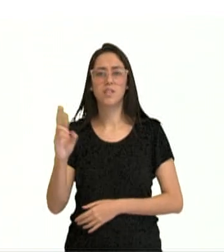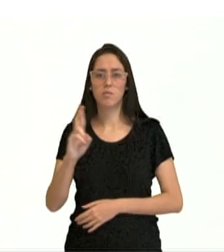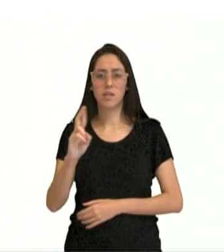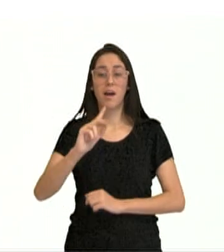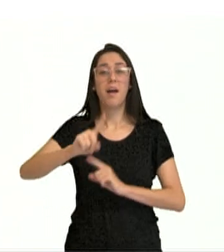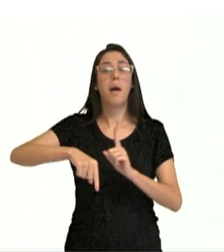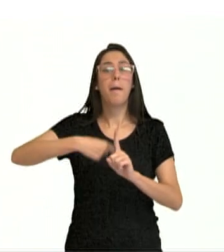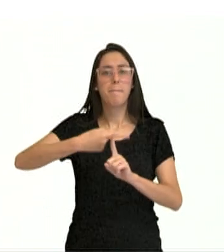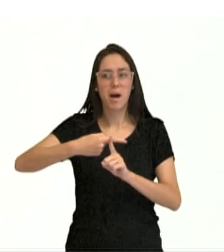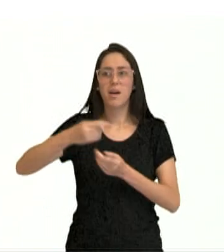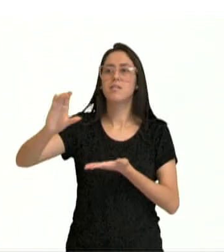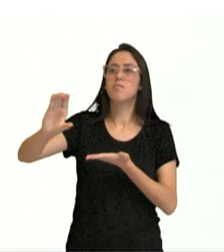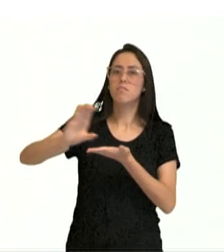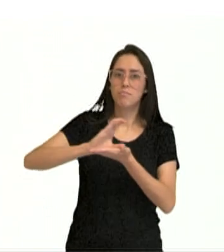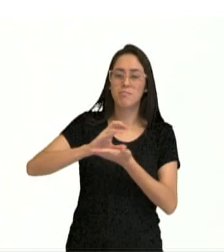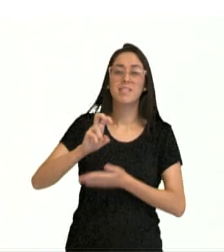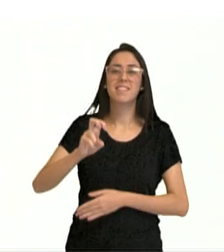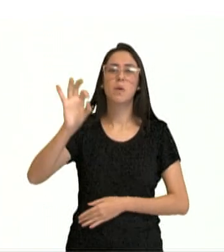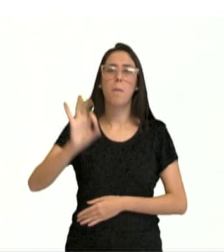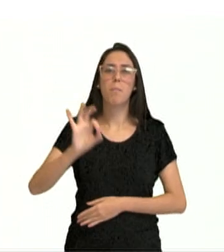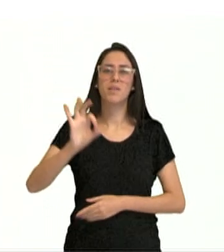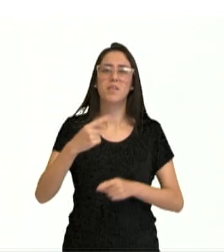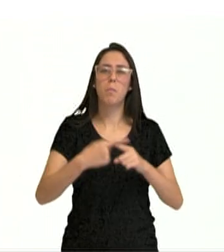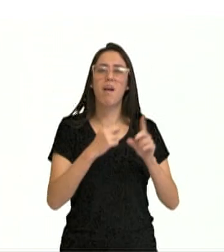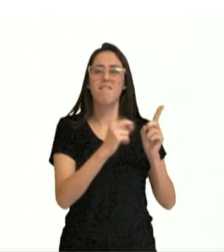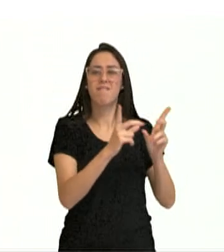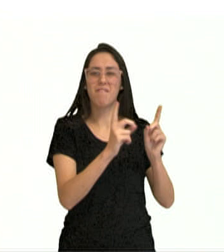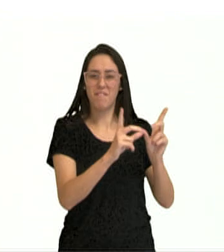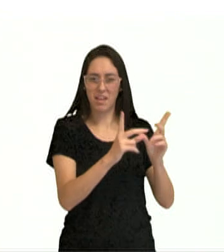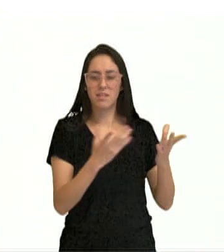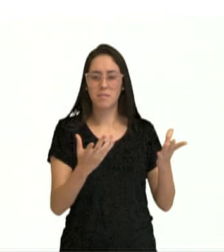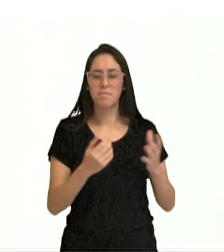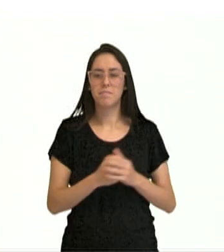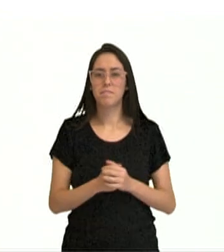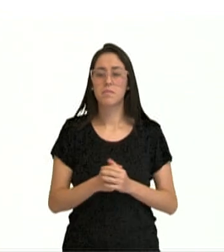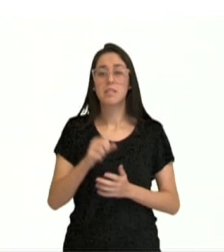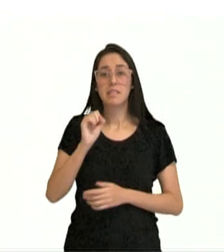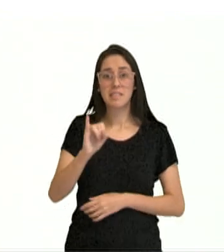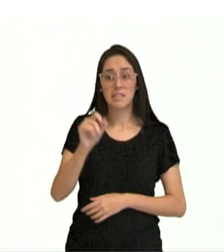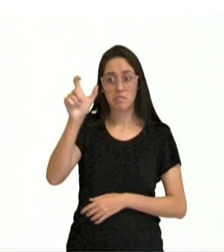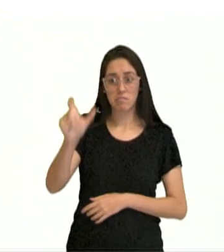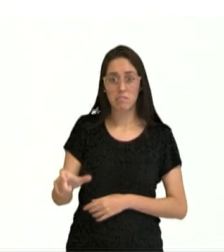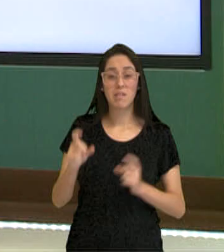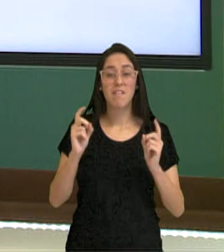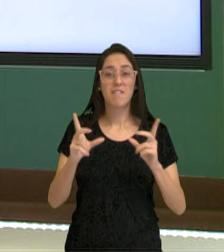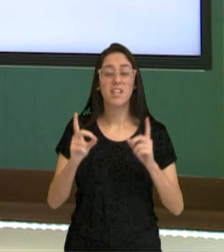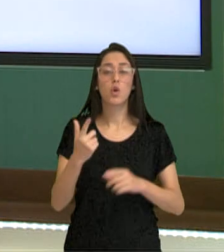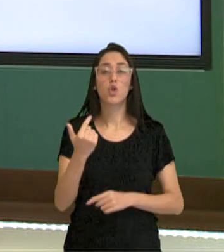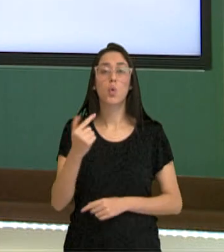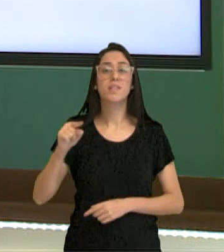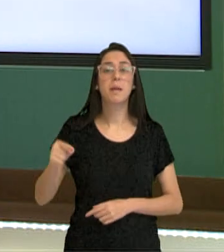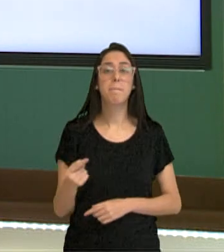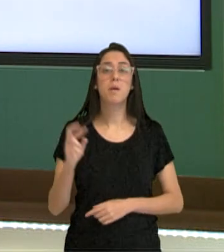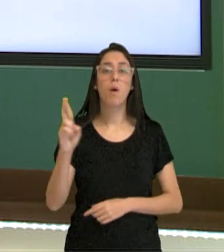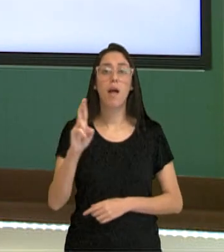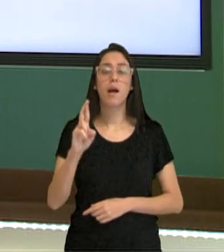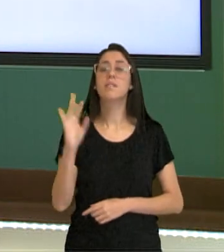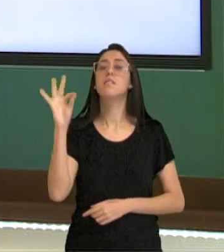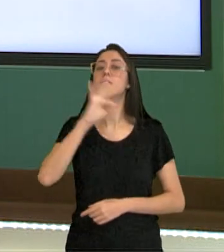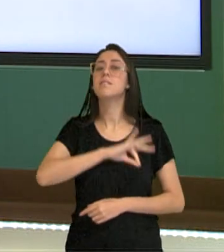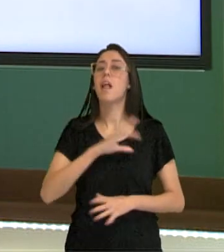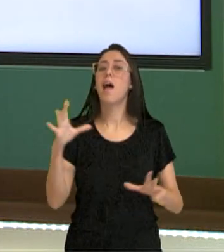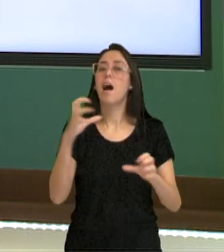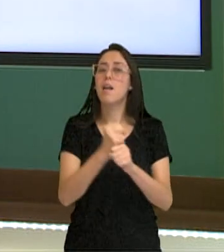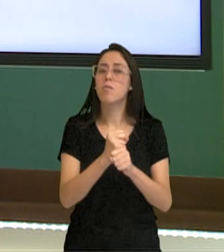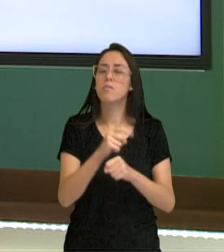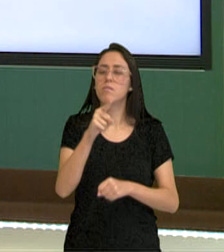adicionada a uma comissão de 5% das suas vendas. Qual será o salário se ela vendeu R$ 12 mil? Eu vou dar um tempo